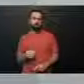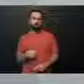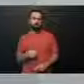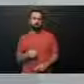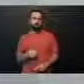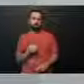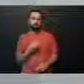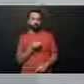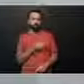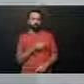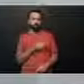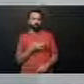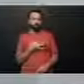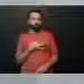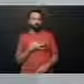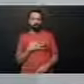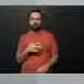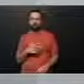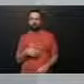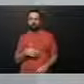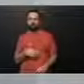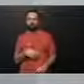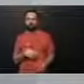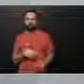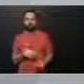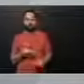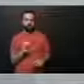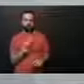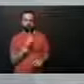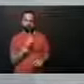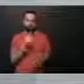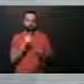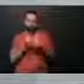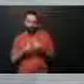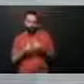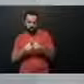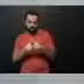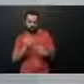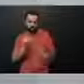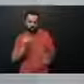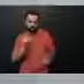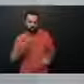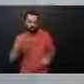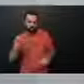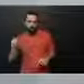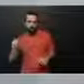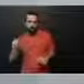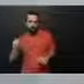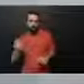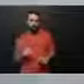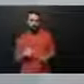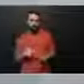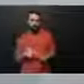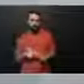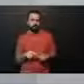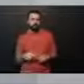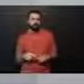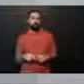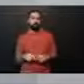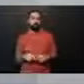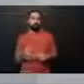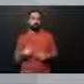2 vezes 100. Então, eu tenho 2 vezes a plaquinha da centena, que equivale a